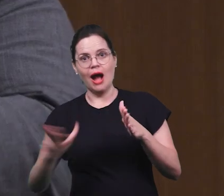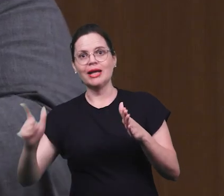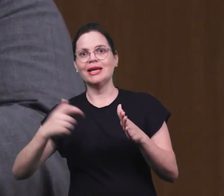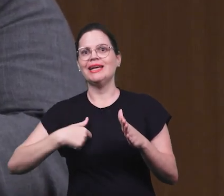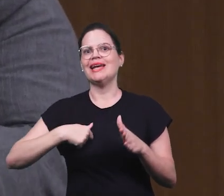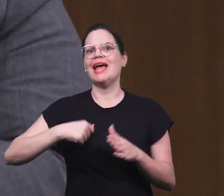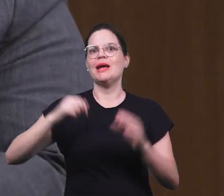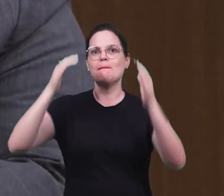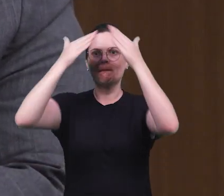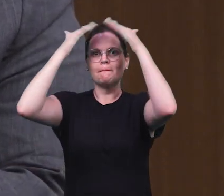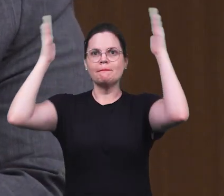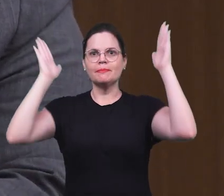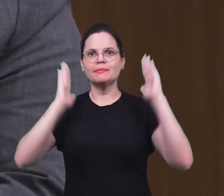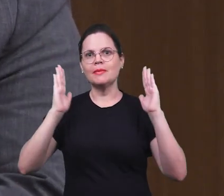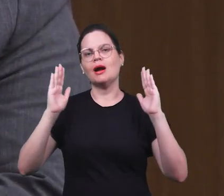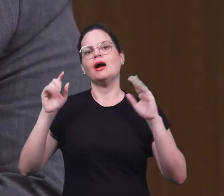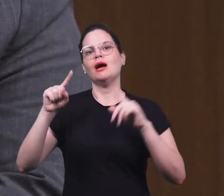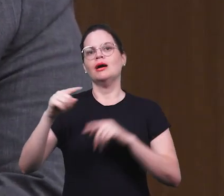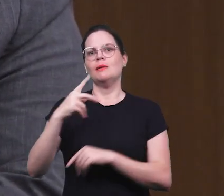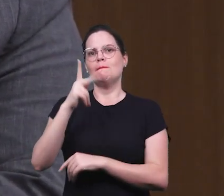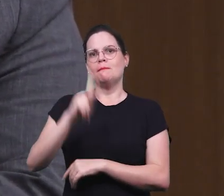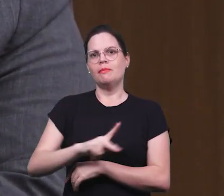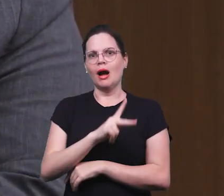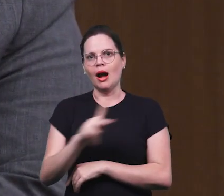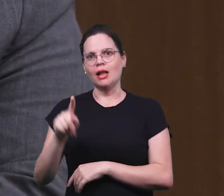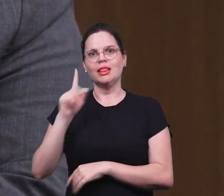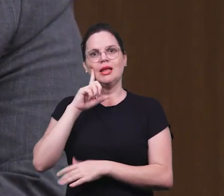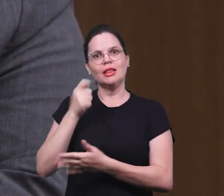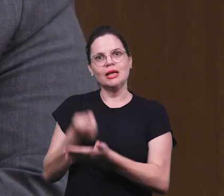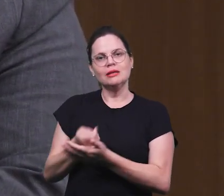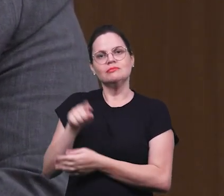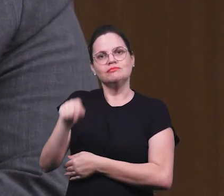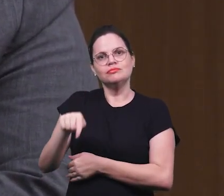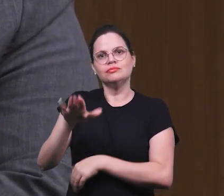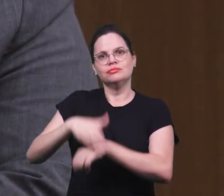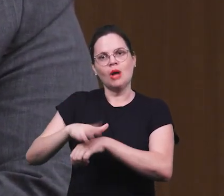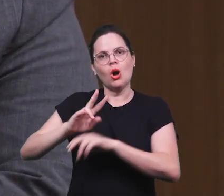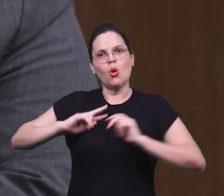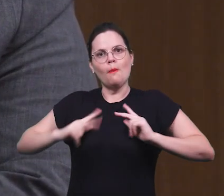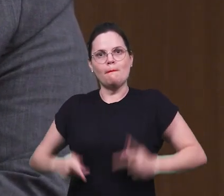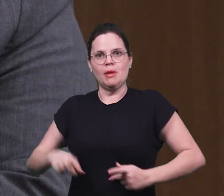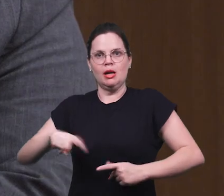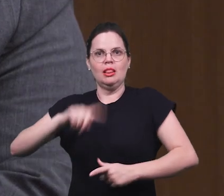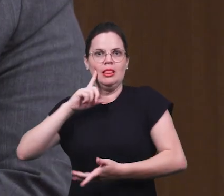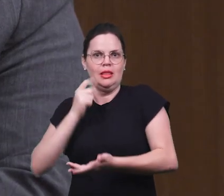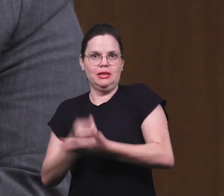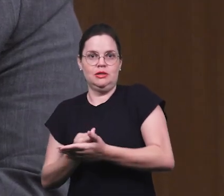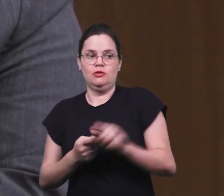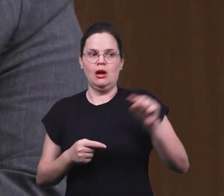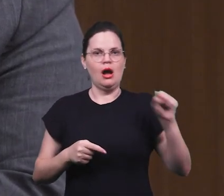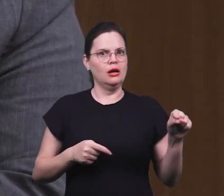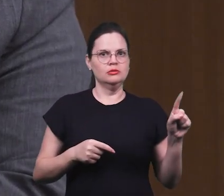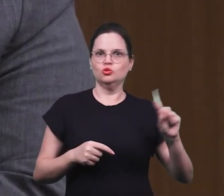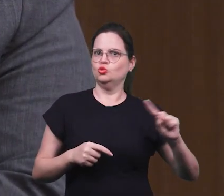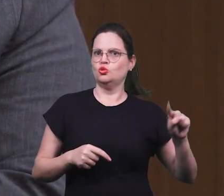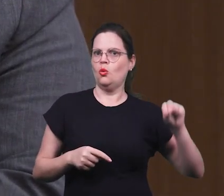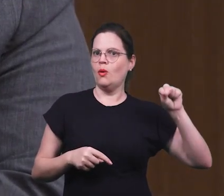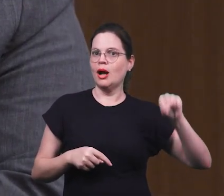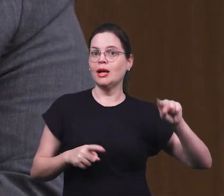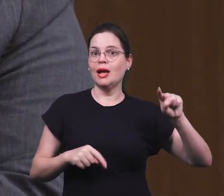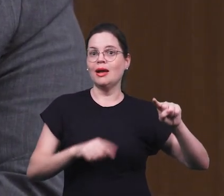onde teólogos, né, delinearam o que deveria ser feito. Aqui não, aqui foi o Espírito Santo. Isso trouxe um efeito